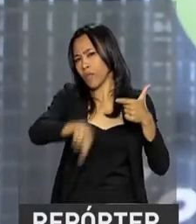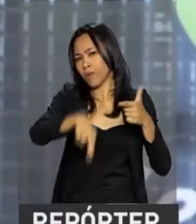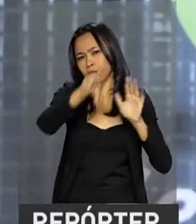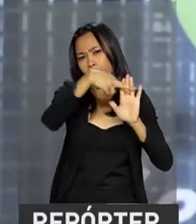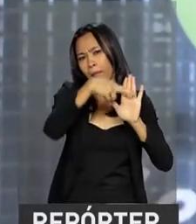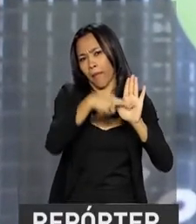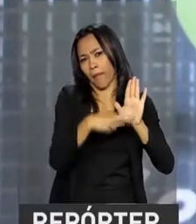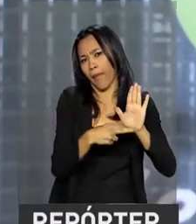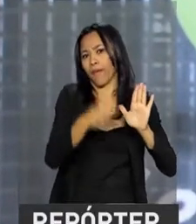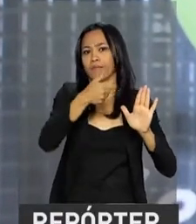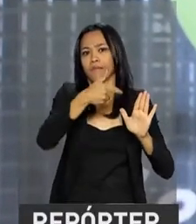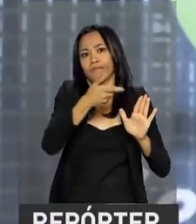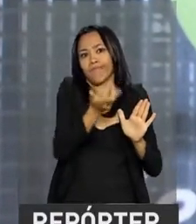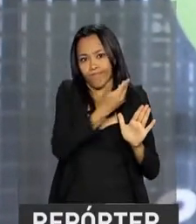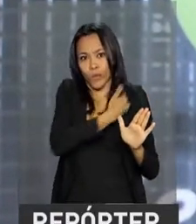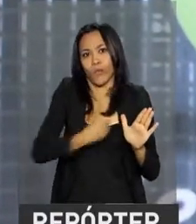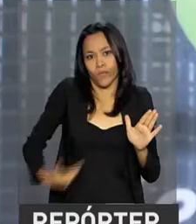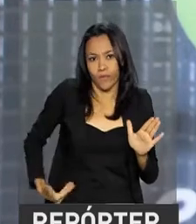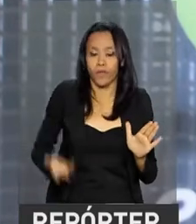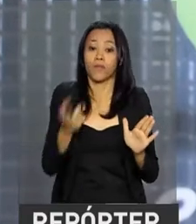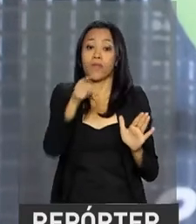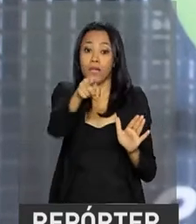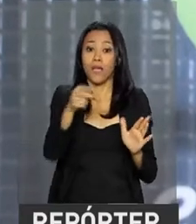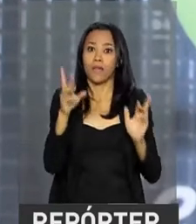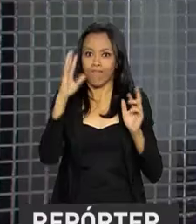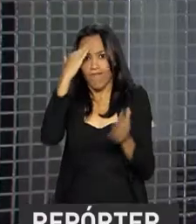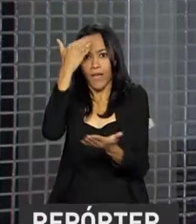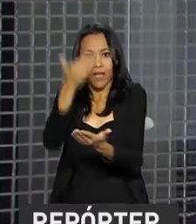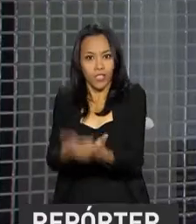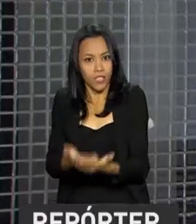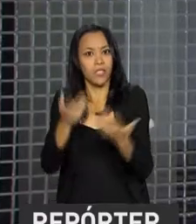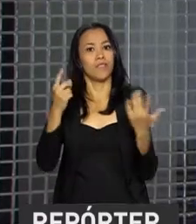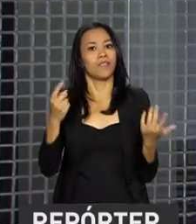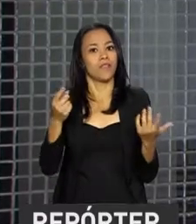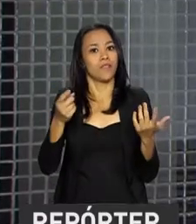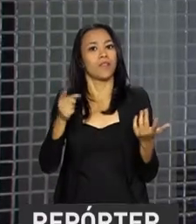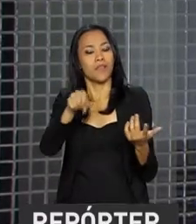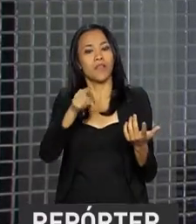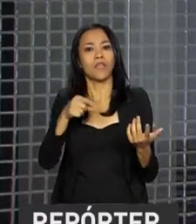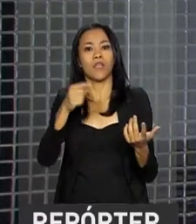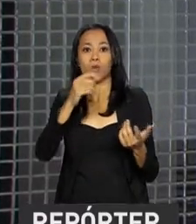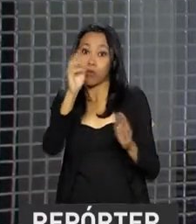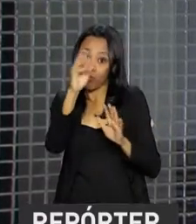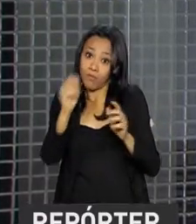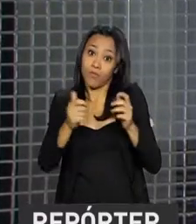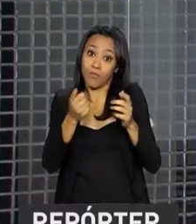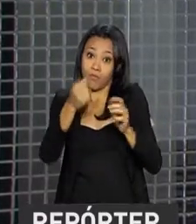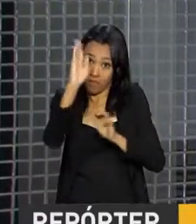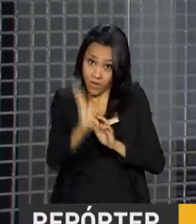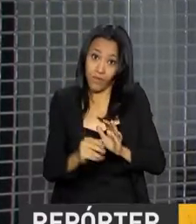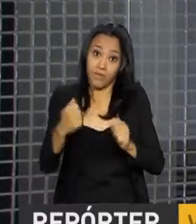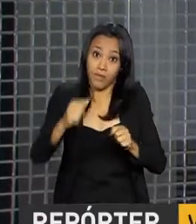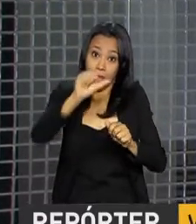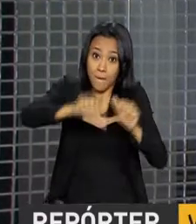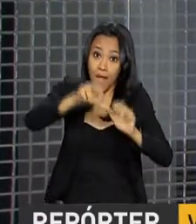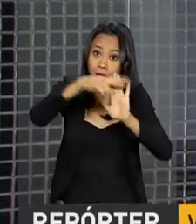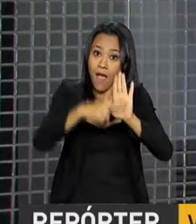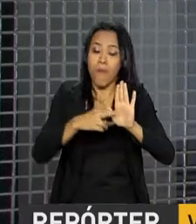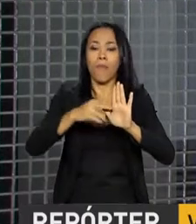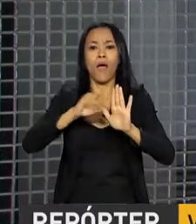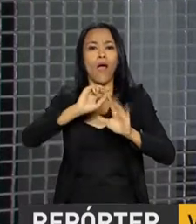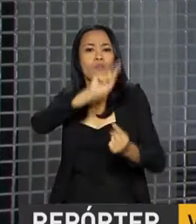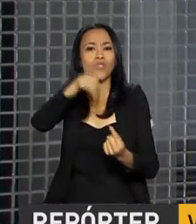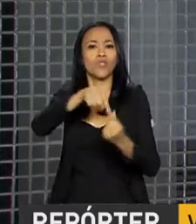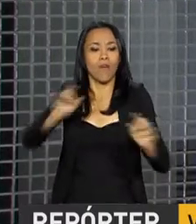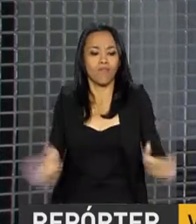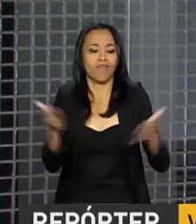para o exterior. Ele aposta na modernização do Brasil para estimular o setor. Nós temos conseguido ir atrás e